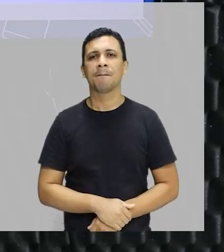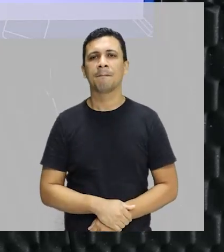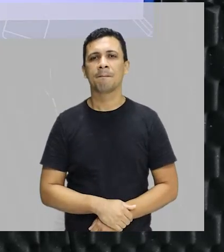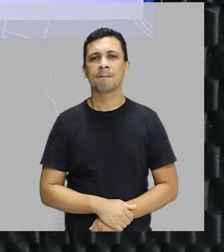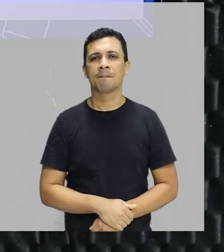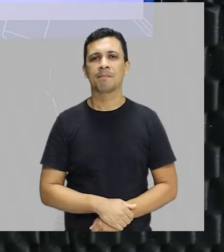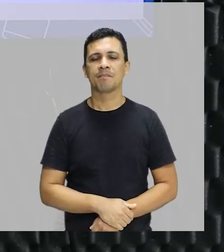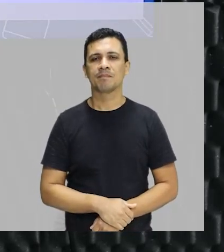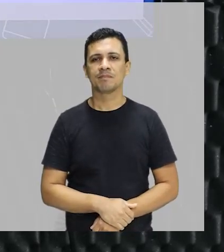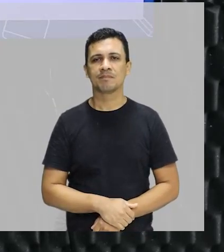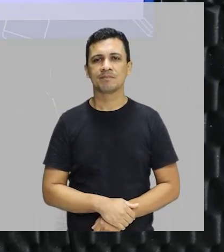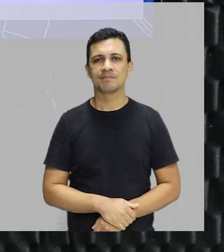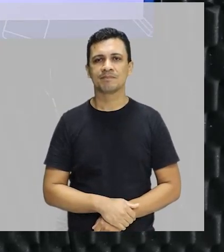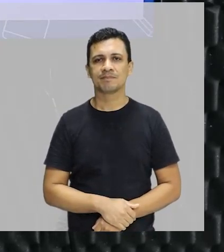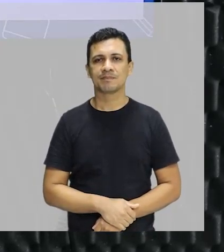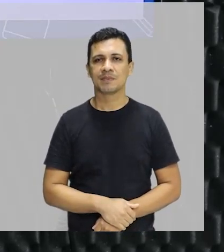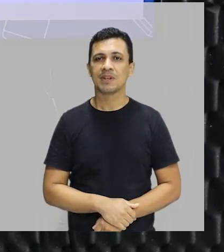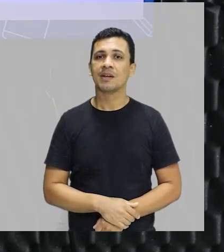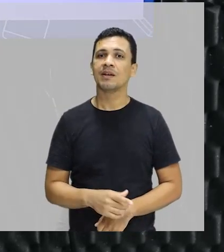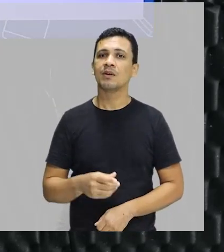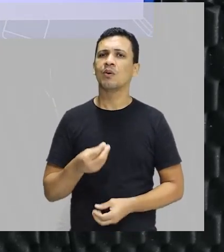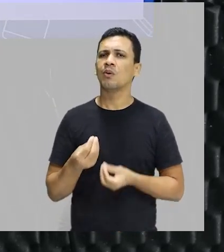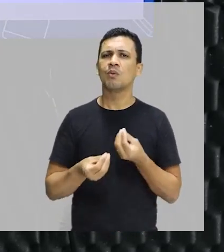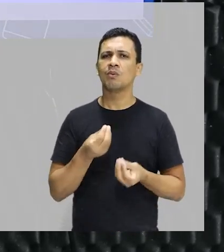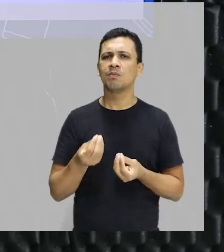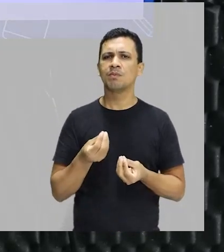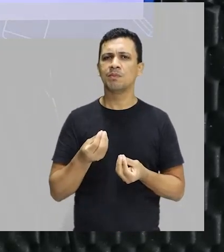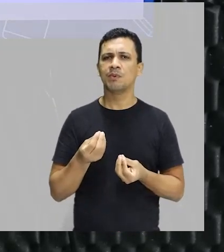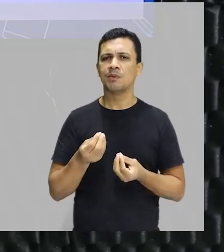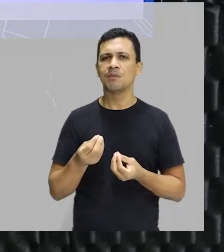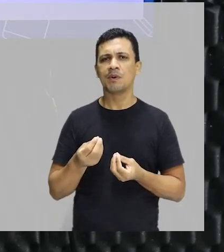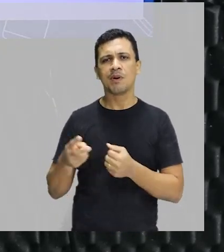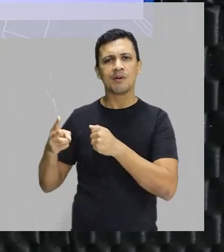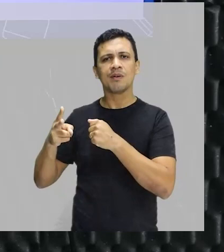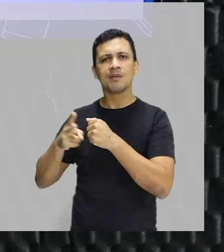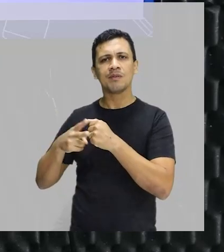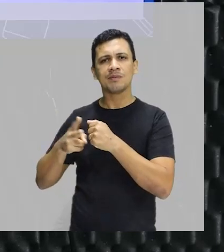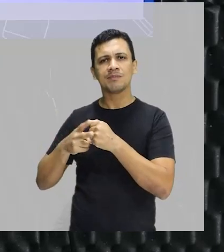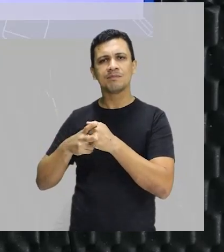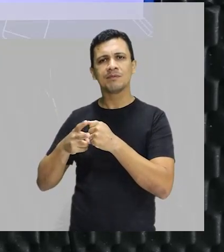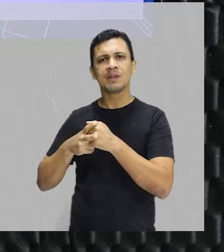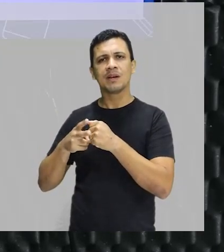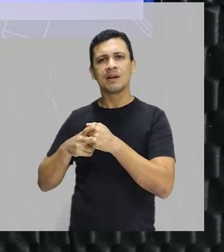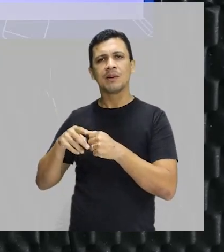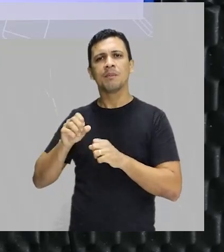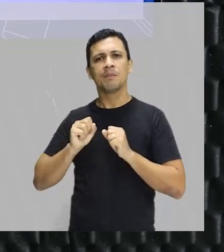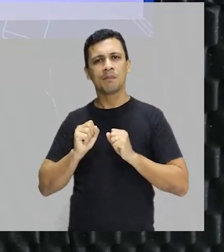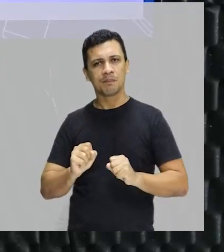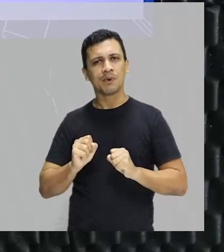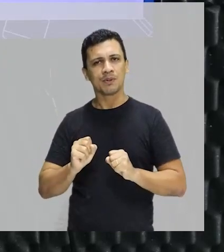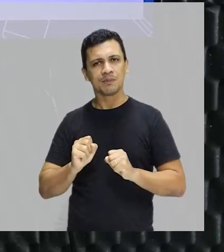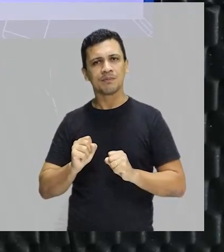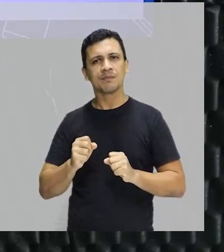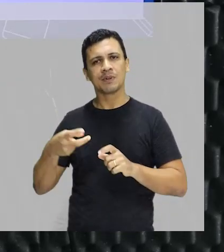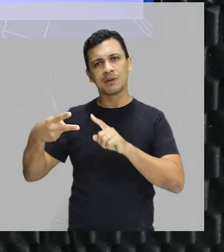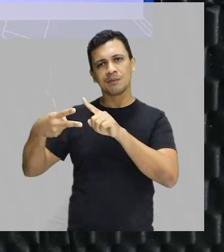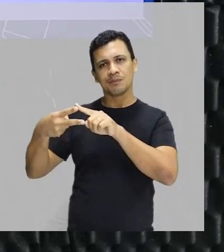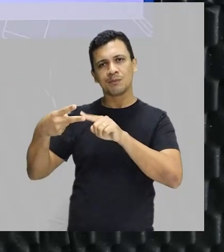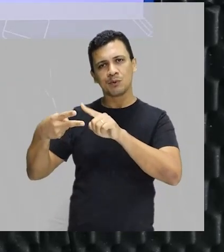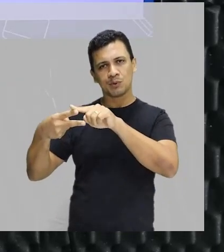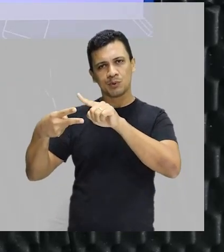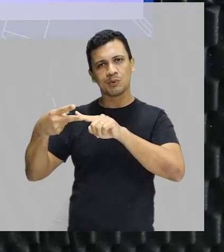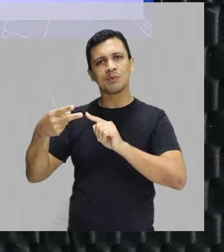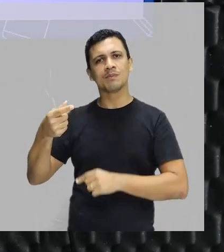Bom, it can function, ele funciona as a main verb and auxiliary verb. Ele desempenha esses